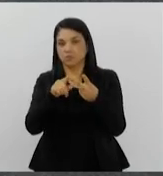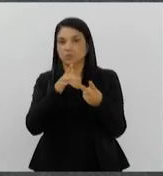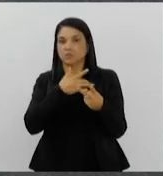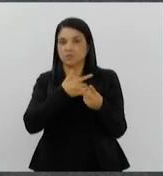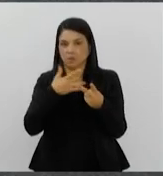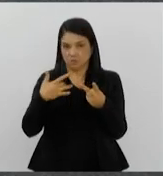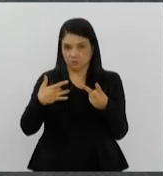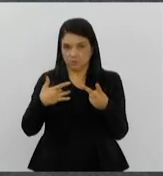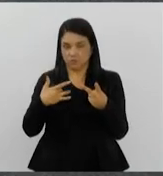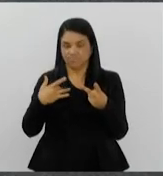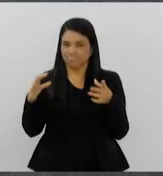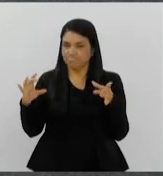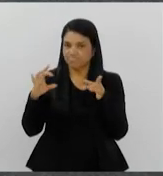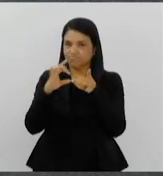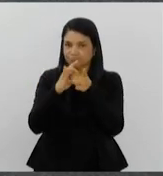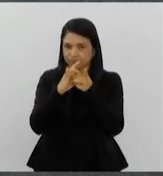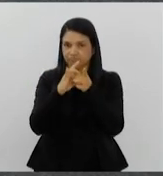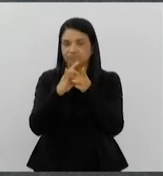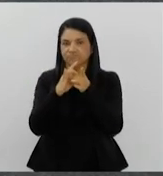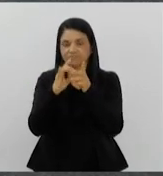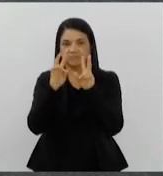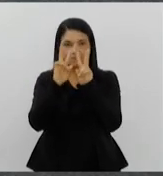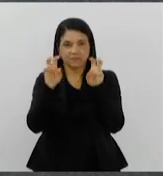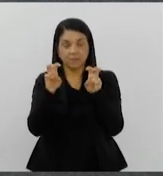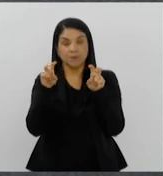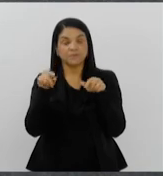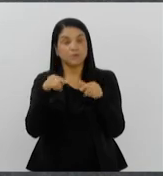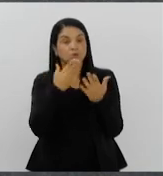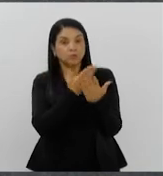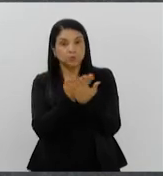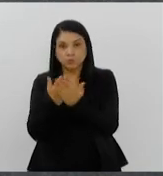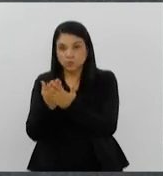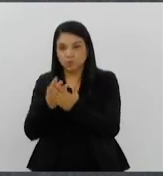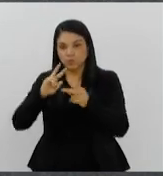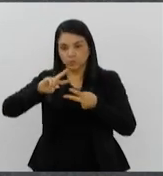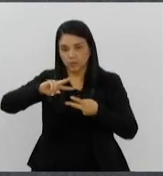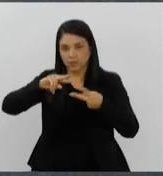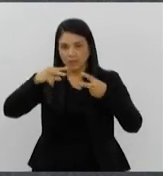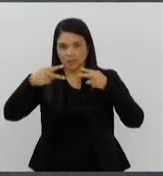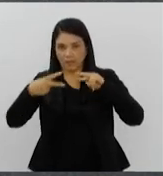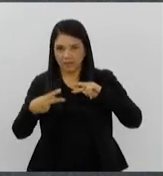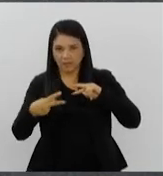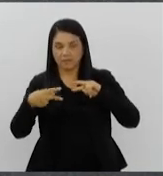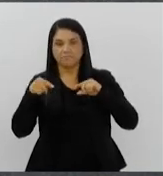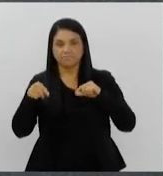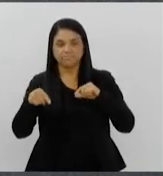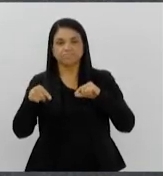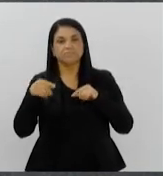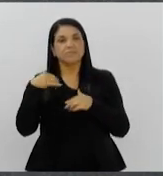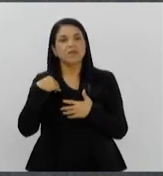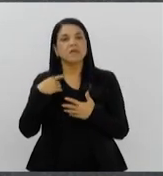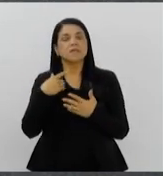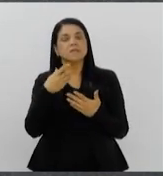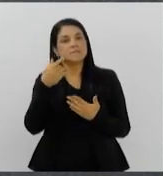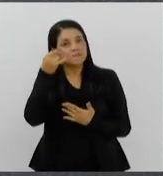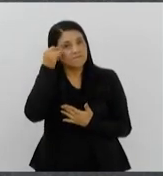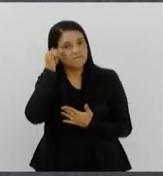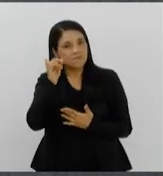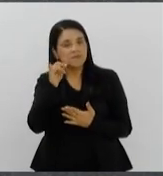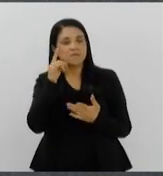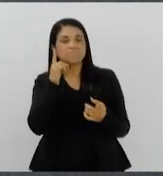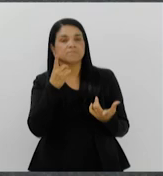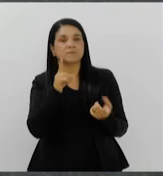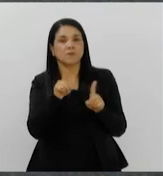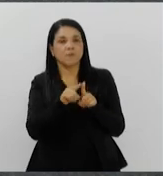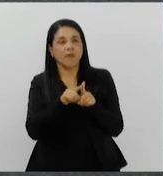que se refere à saúde, né, o DNA, o estudo do DNA, ele traz prevenção, ele traz novas